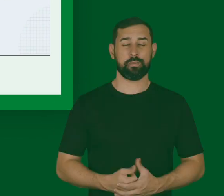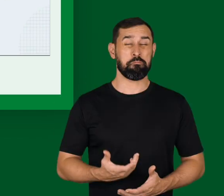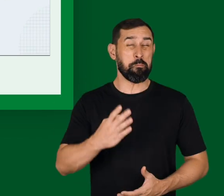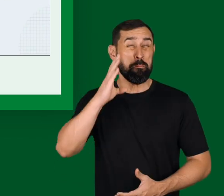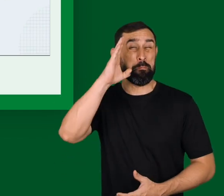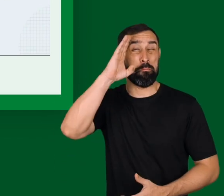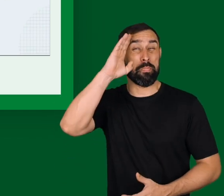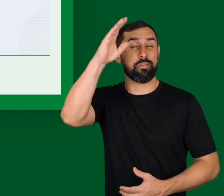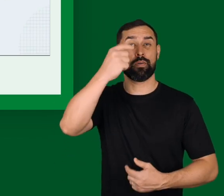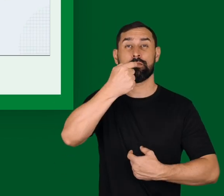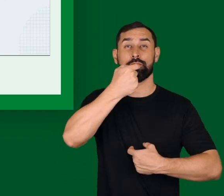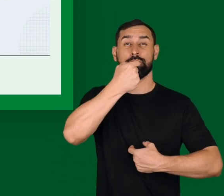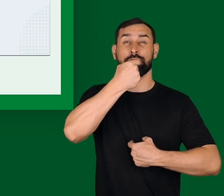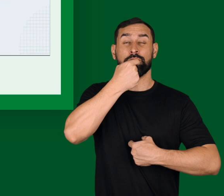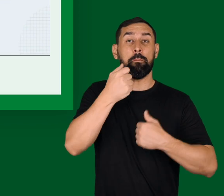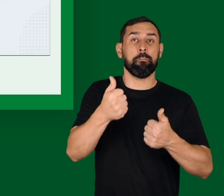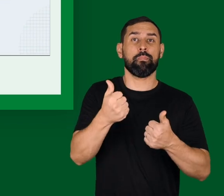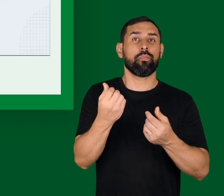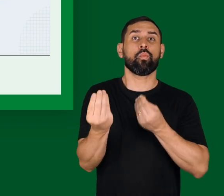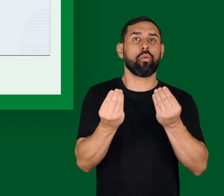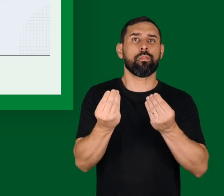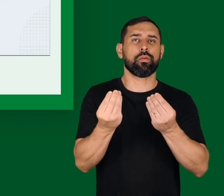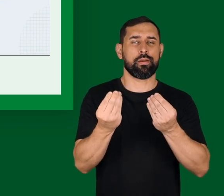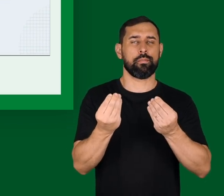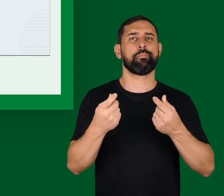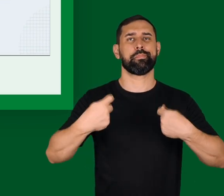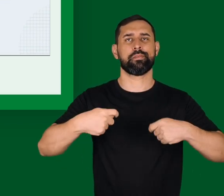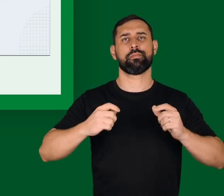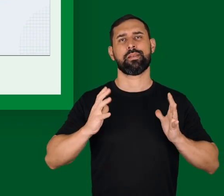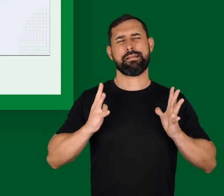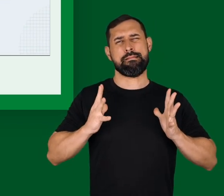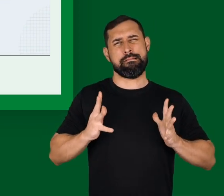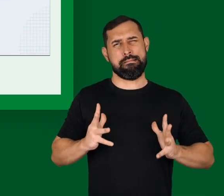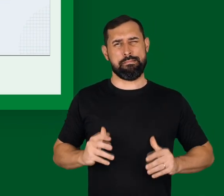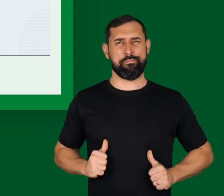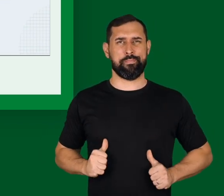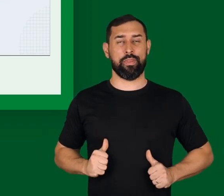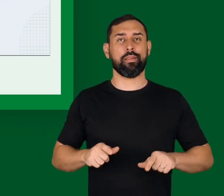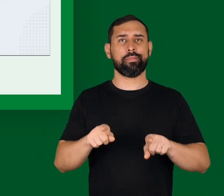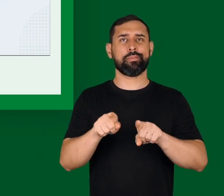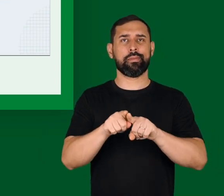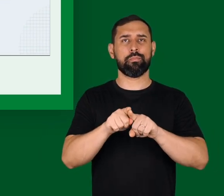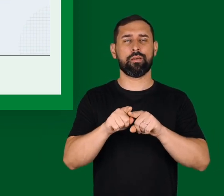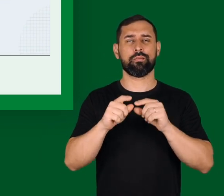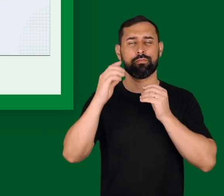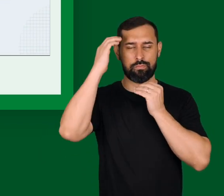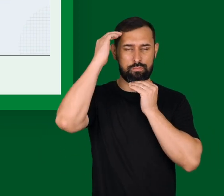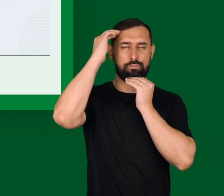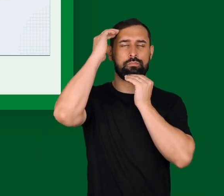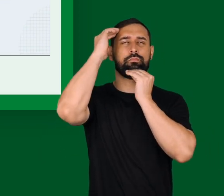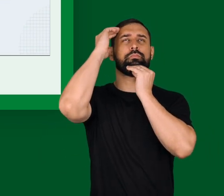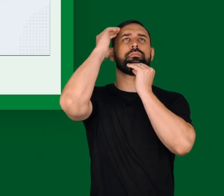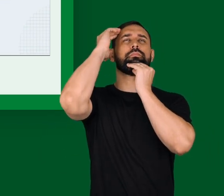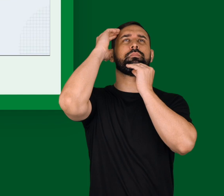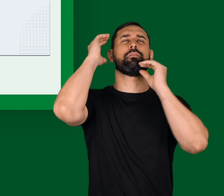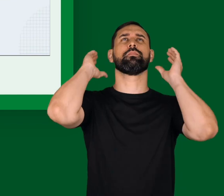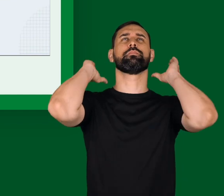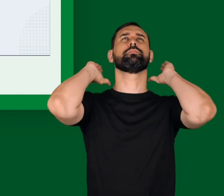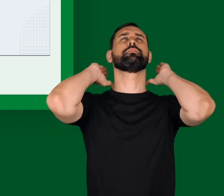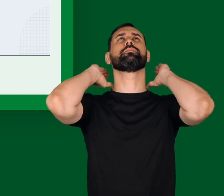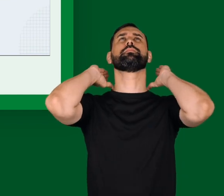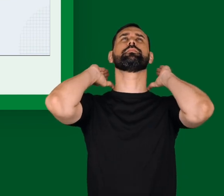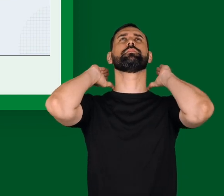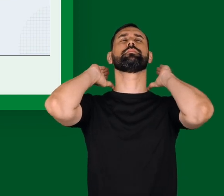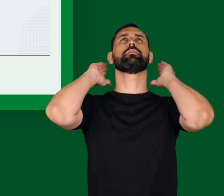ó, determinante para o estado da via aérea, ela tem que estar limpa, né, clear, ela tem que ser sustentada. Se